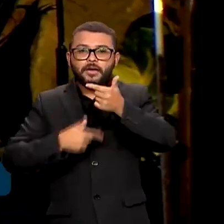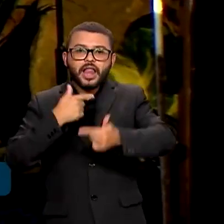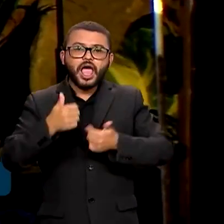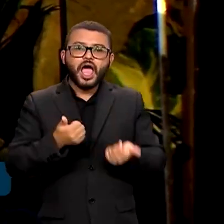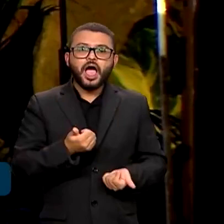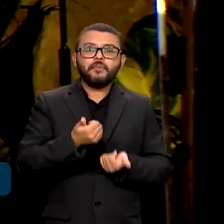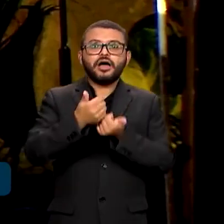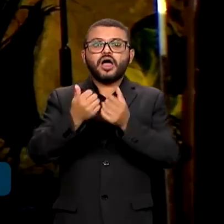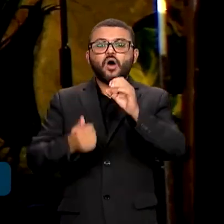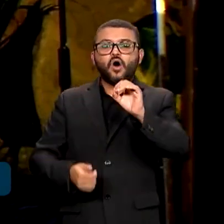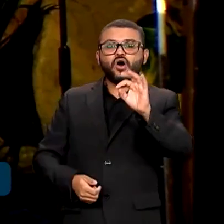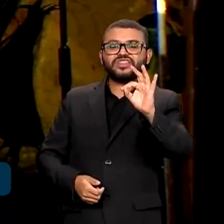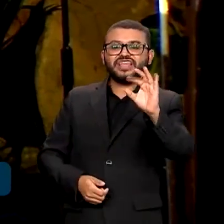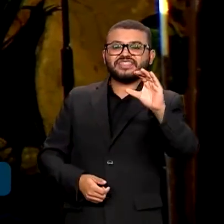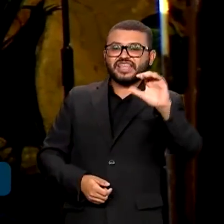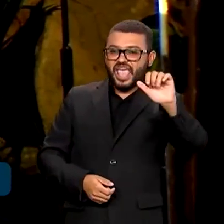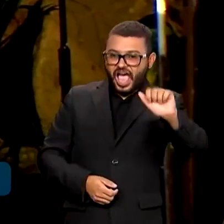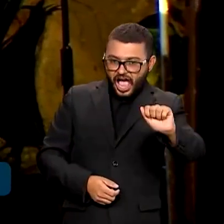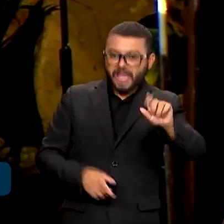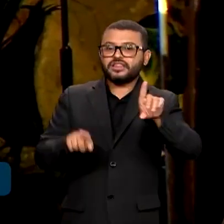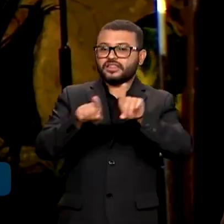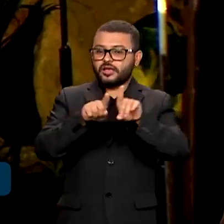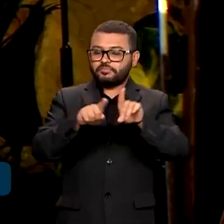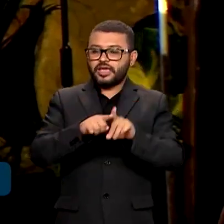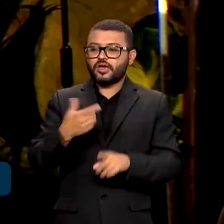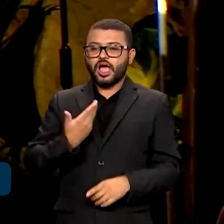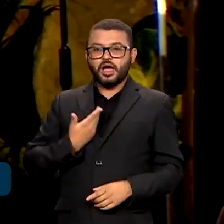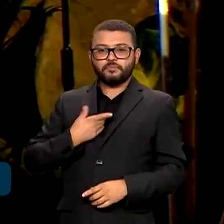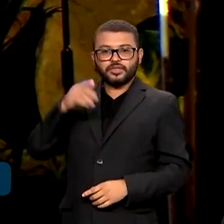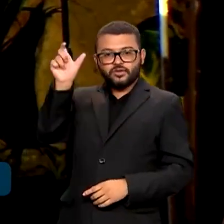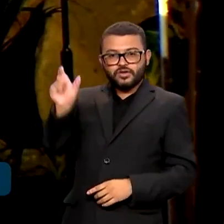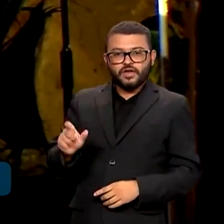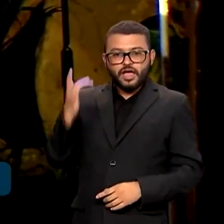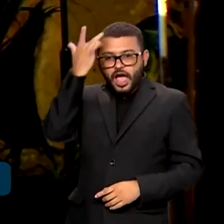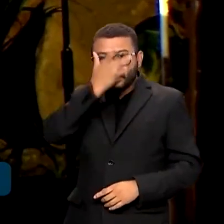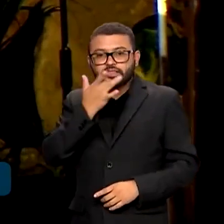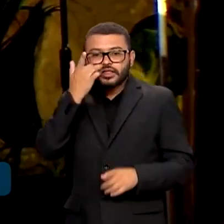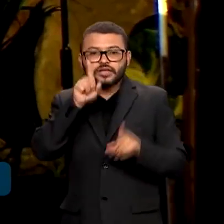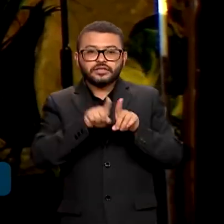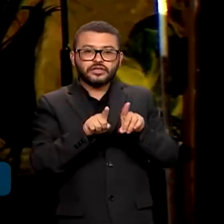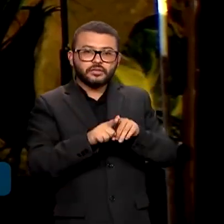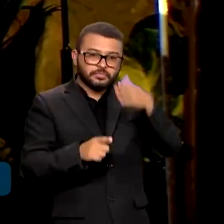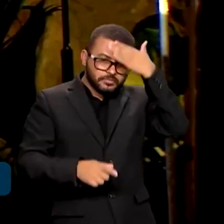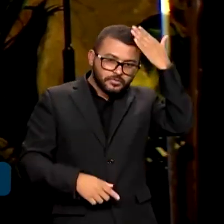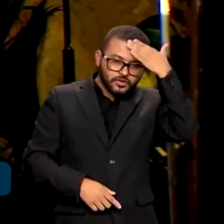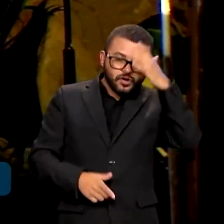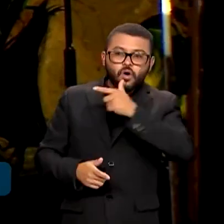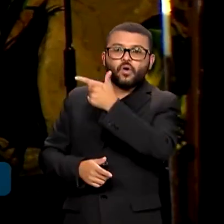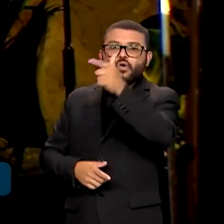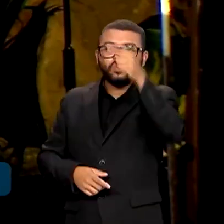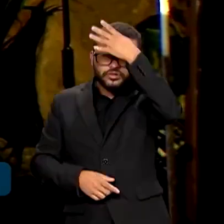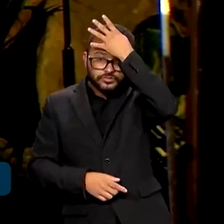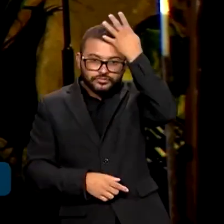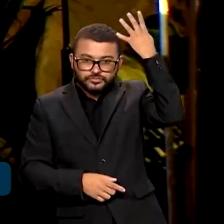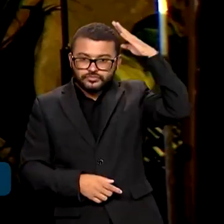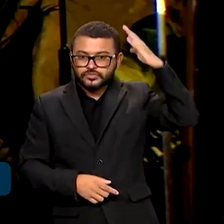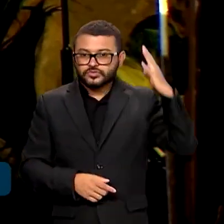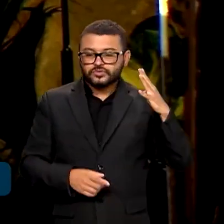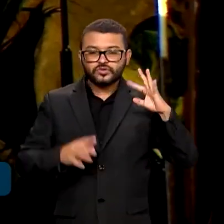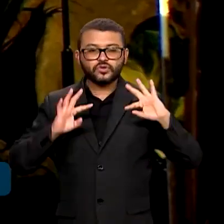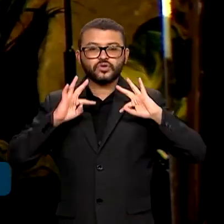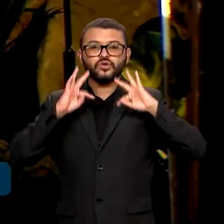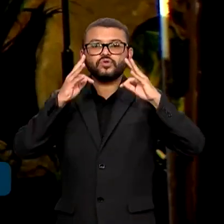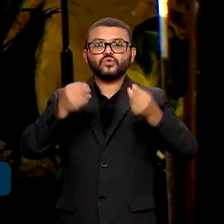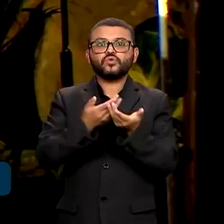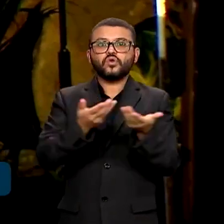da OTCA, assim como meu companheiro Fernando Haddad, assim como Márcio, assim como Soninha, todos